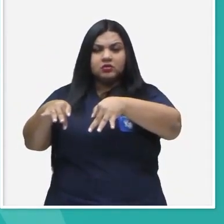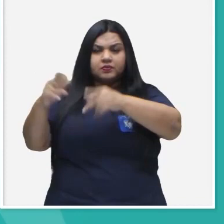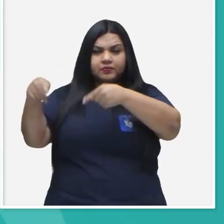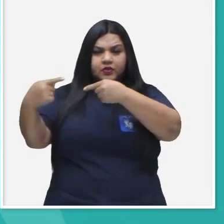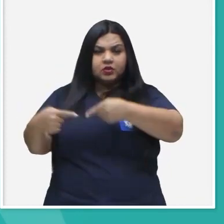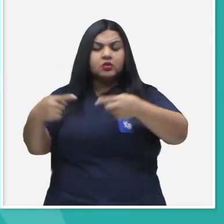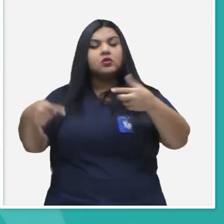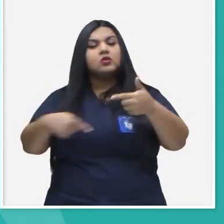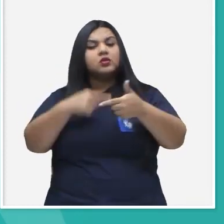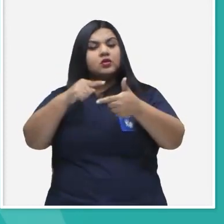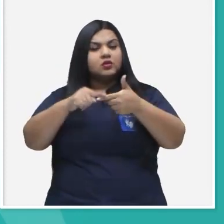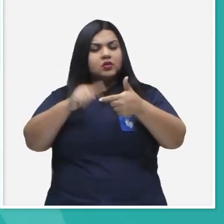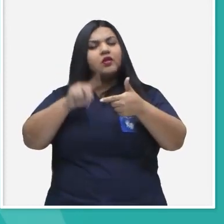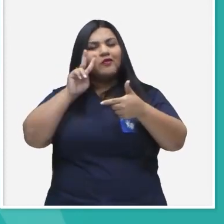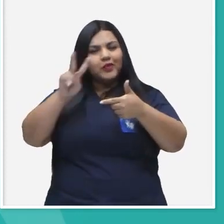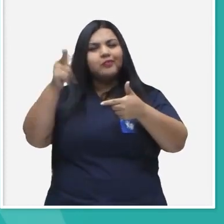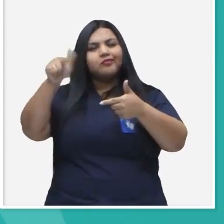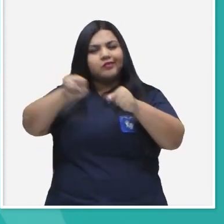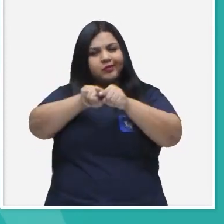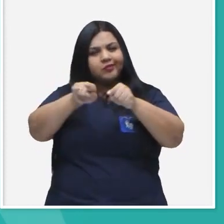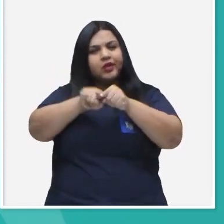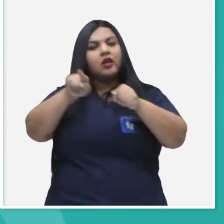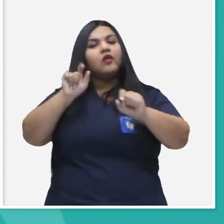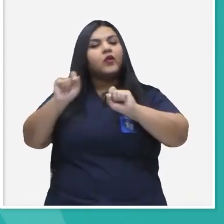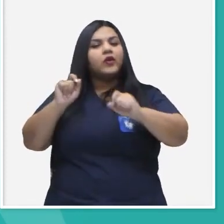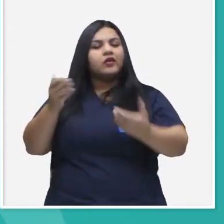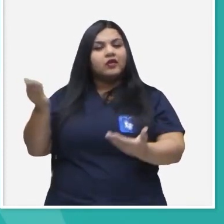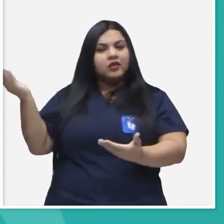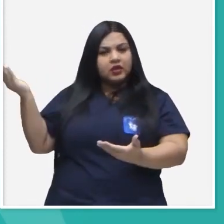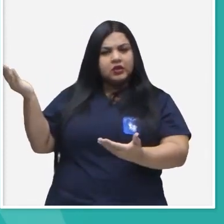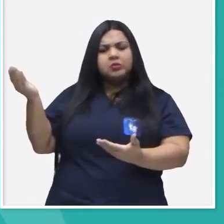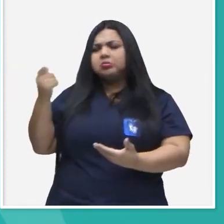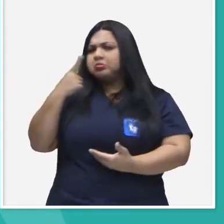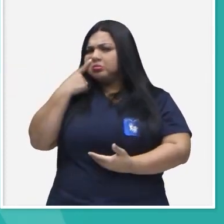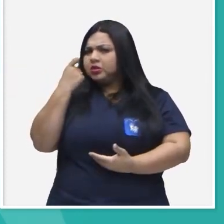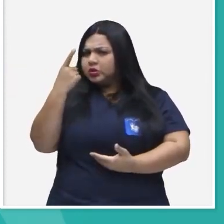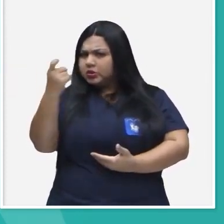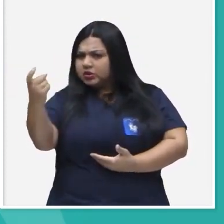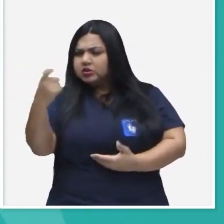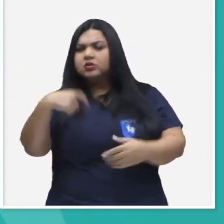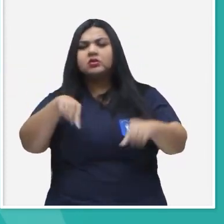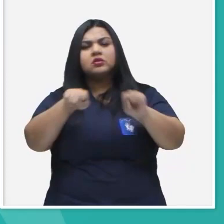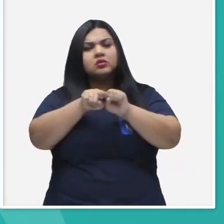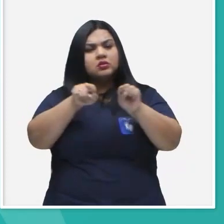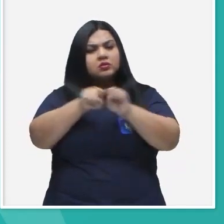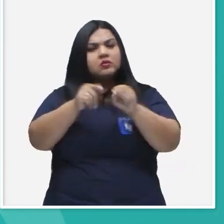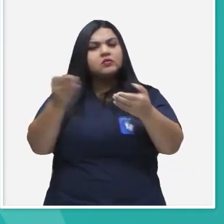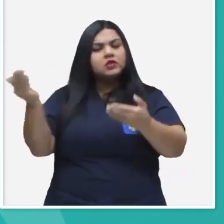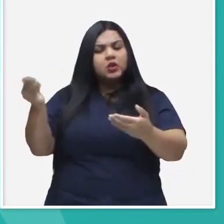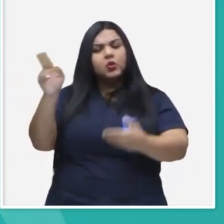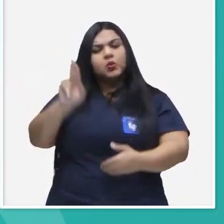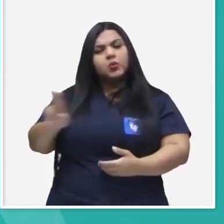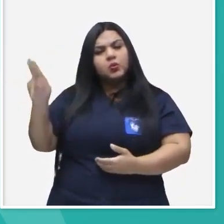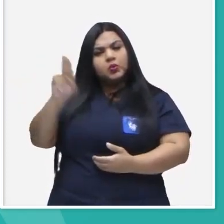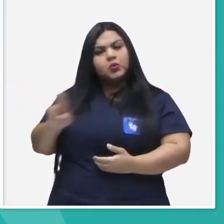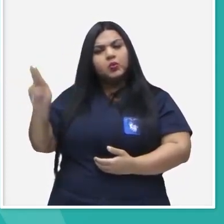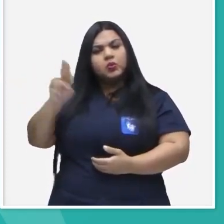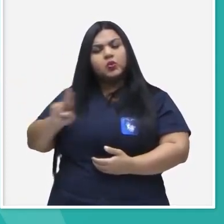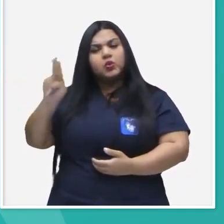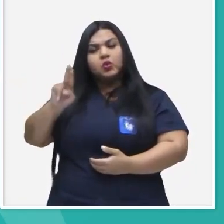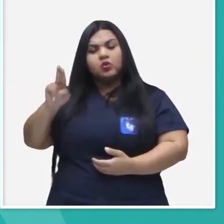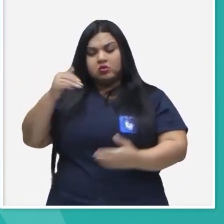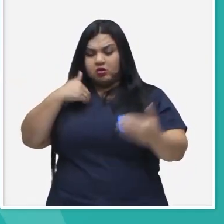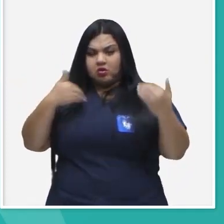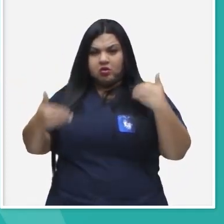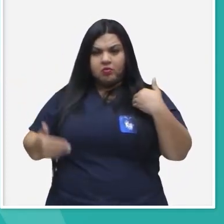disputa. Outro que nós vimos foi o Taekwondo, muito interessante também, onde você utiliza do seu